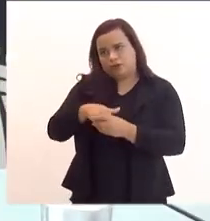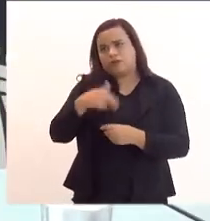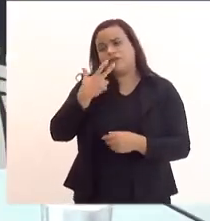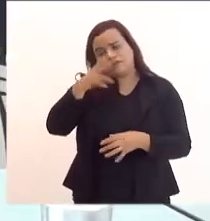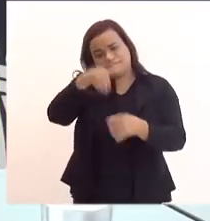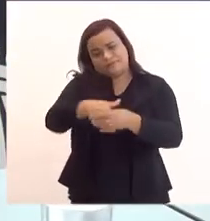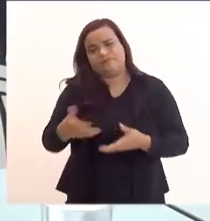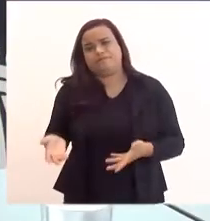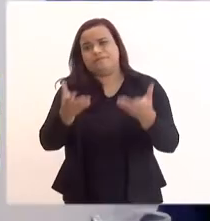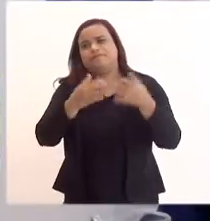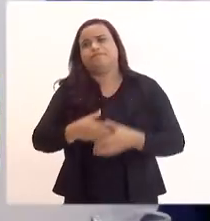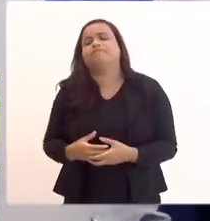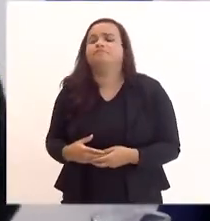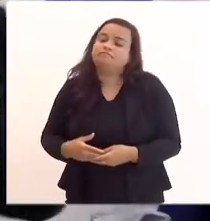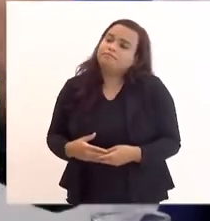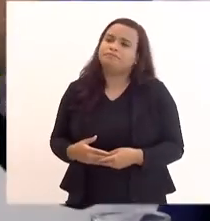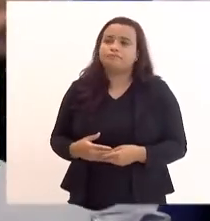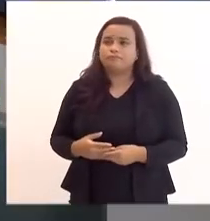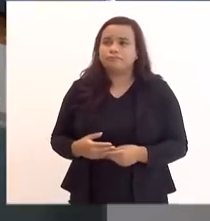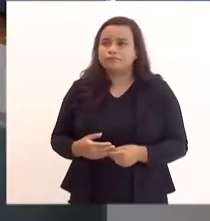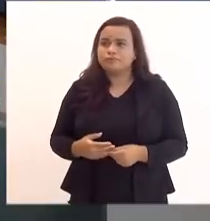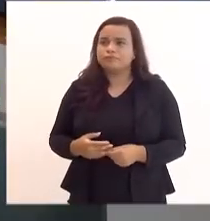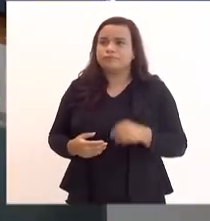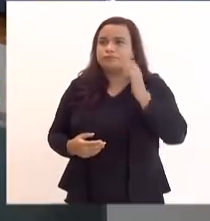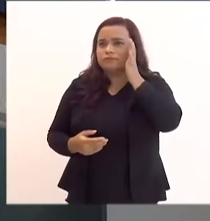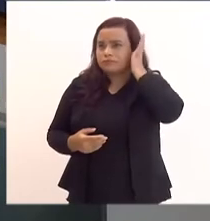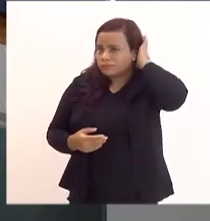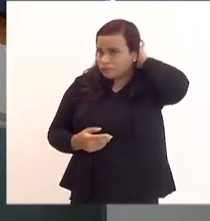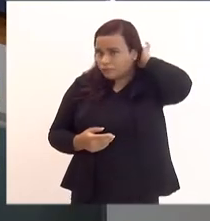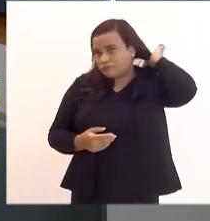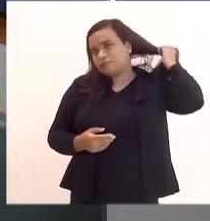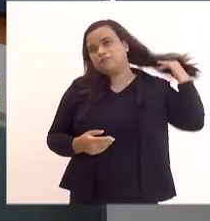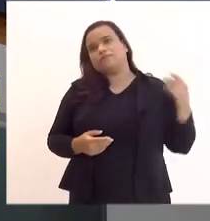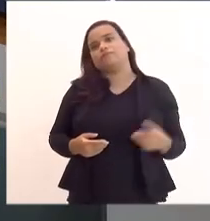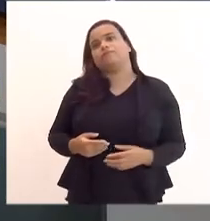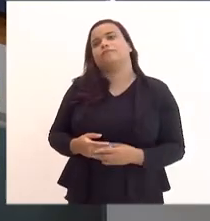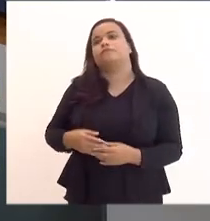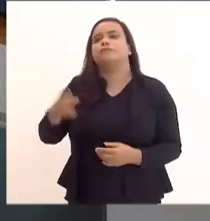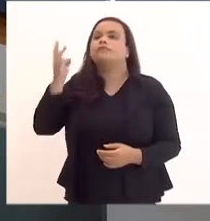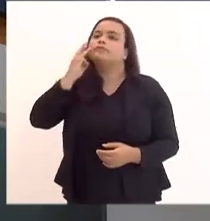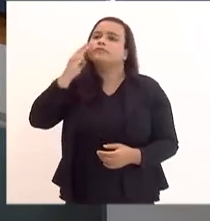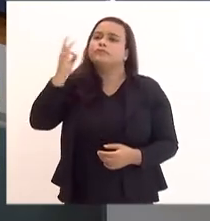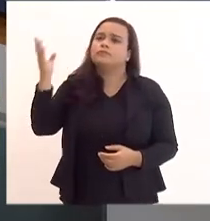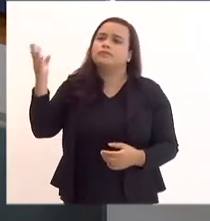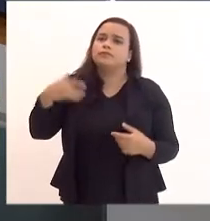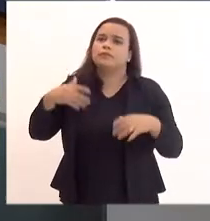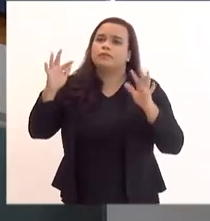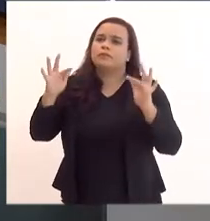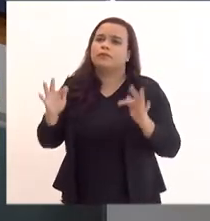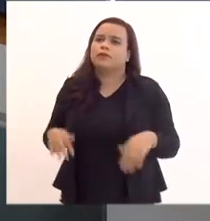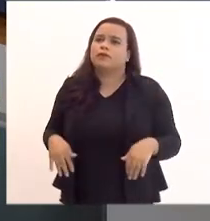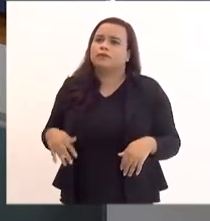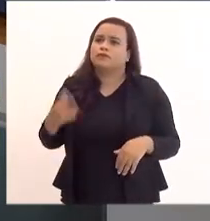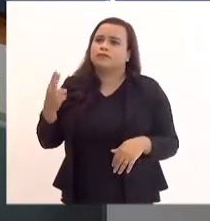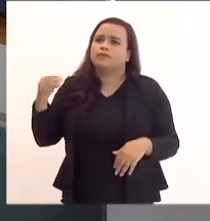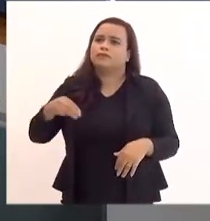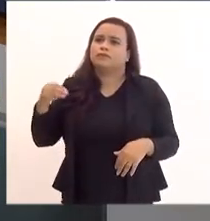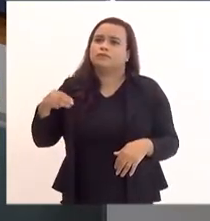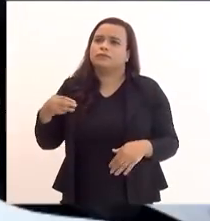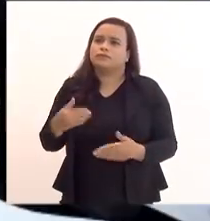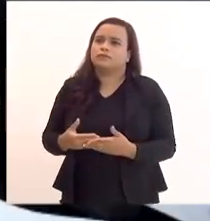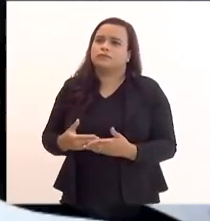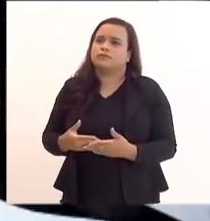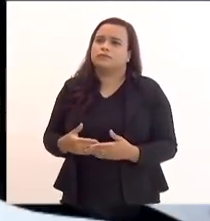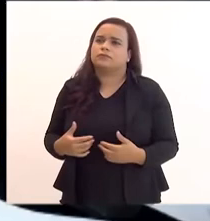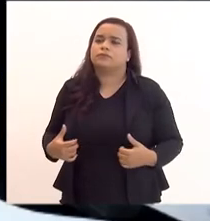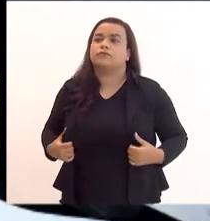compreendi a questão de... Vai lá. Vai acabar. Presidente. Deputado Valdeque. Vamos encerrar daqui a 2 minutos. Neste caso,